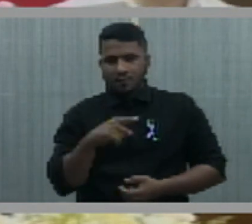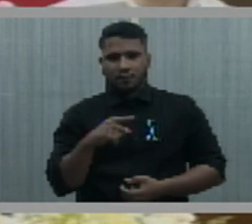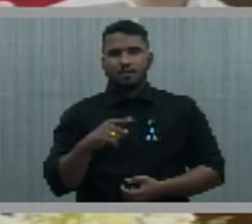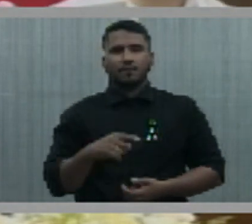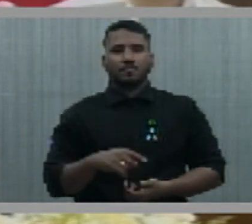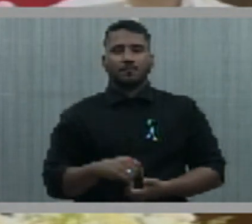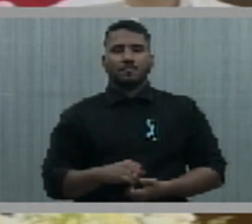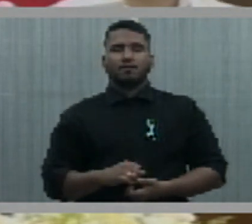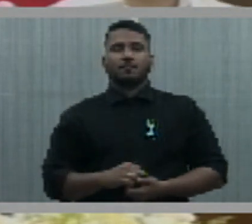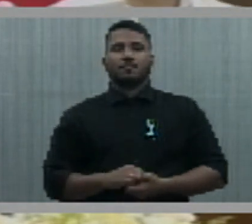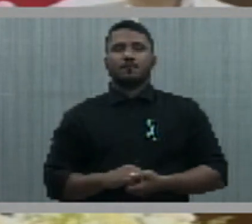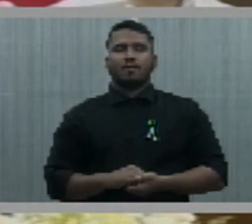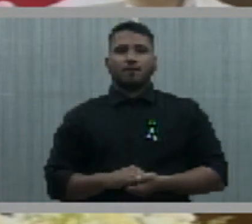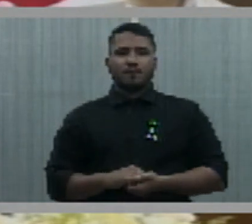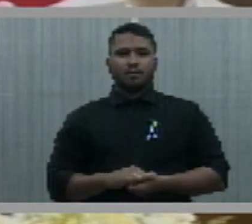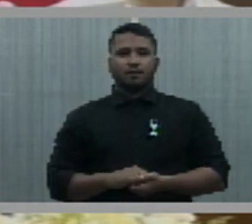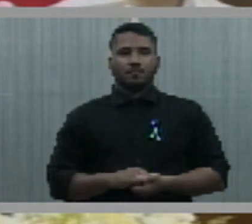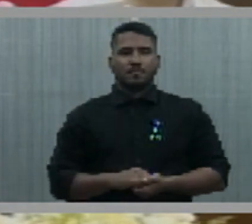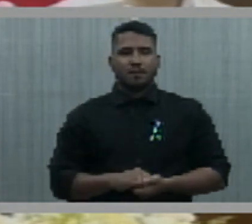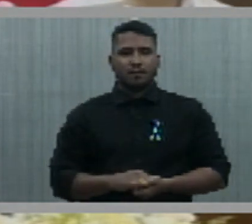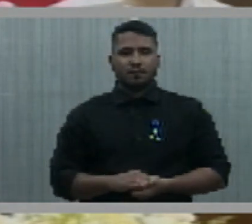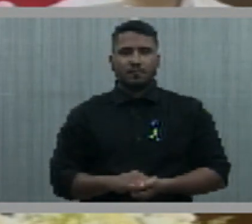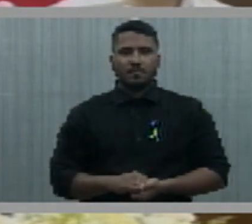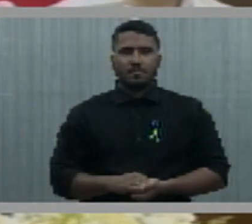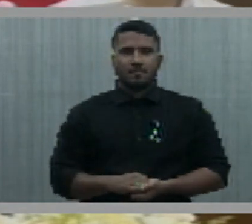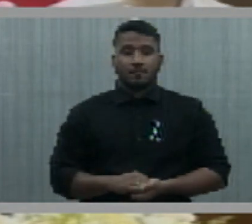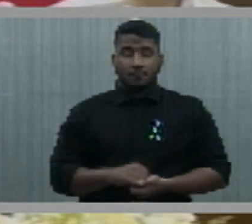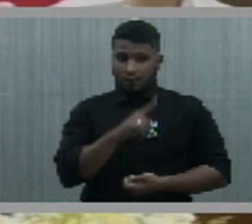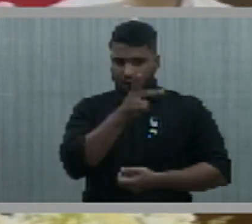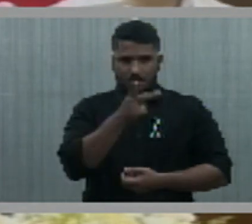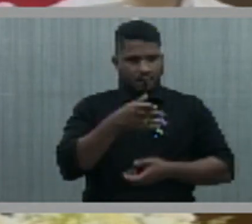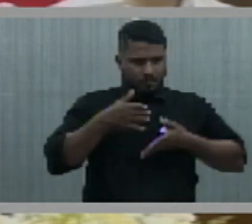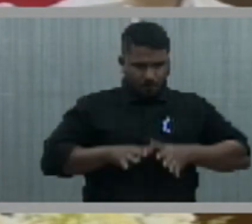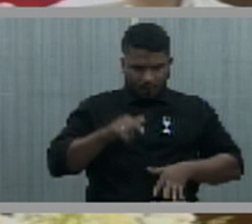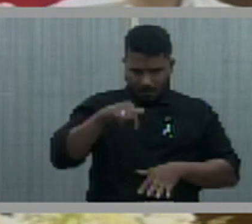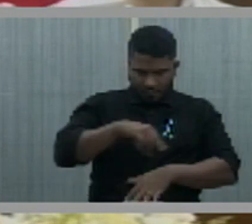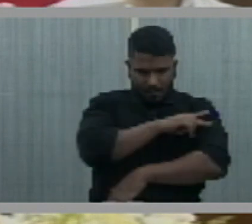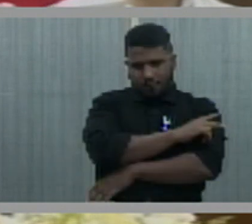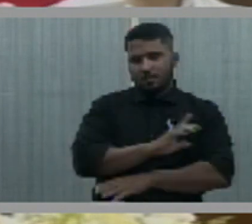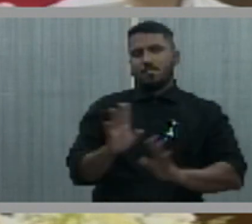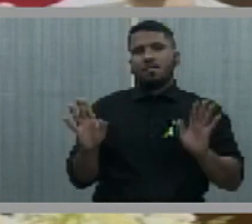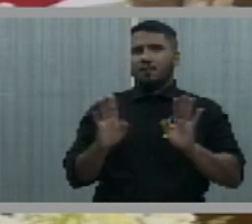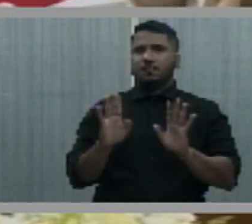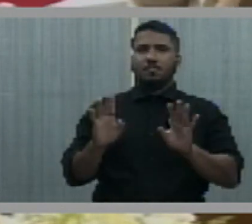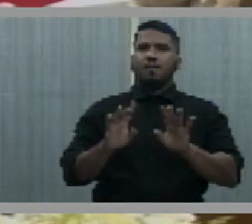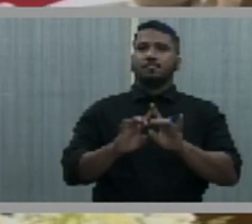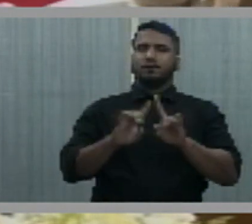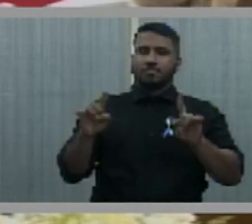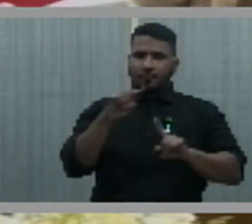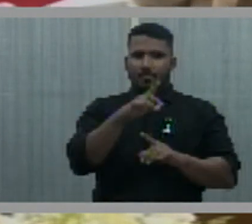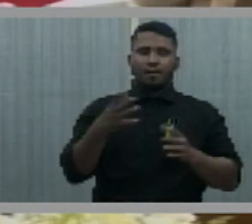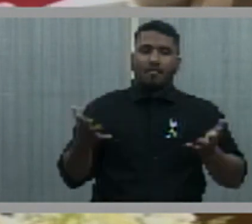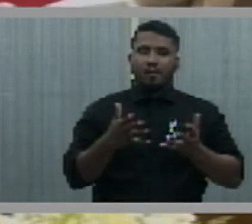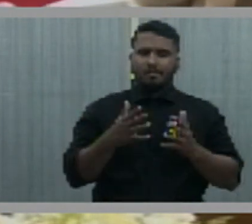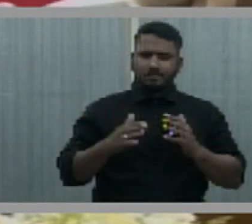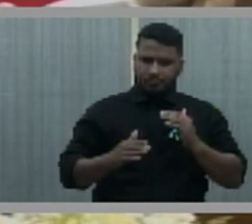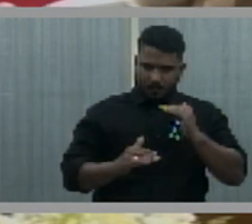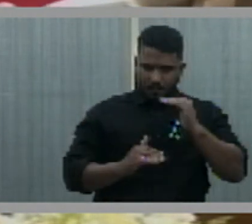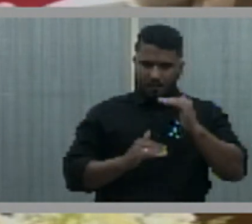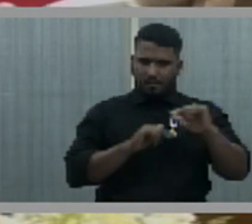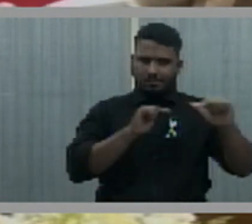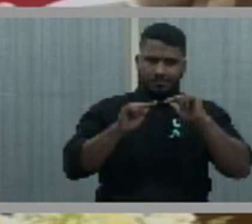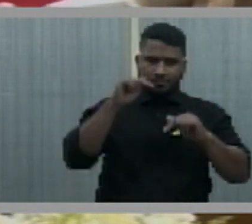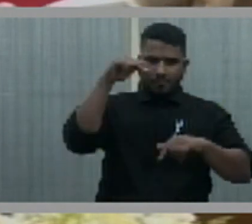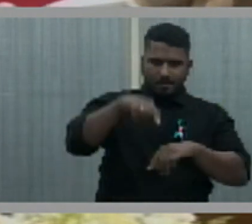a estas eminentes pessoas que não nasceram nesta terra, constitui a formalização de